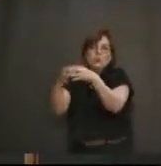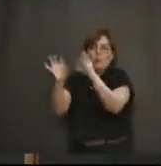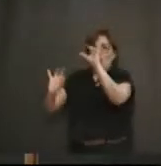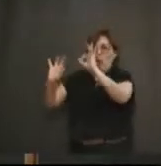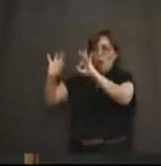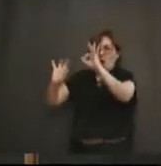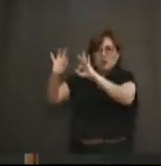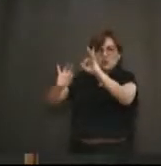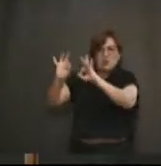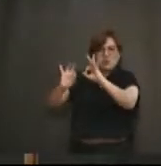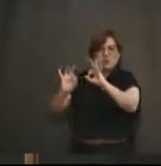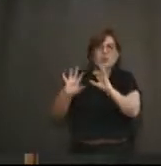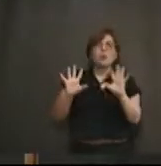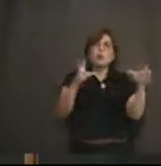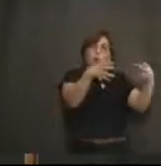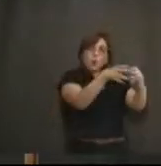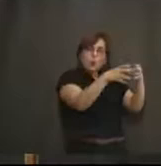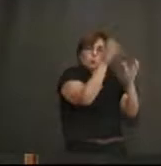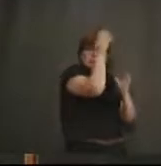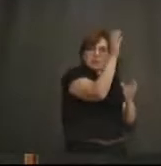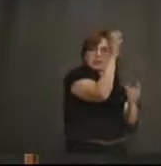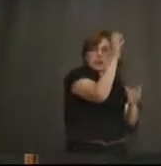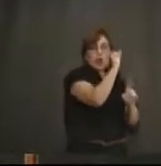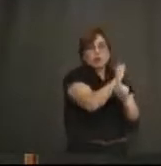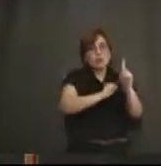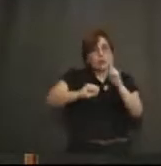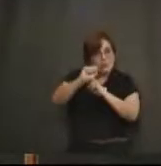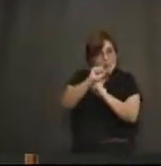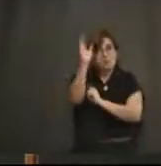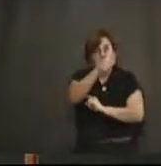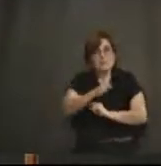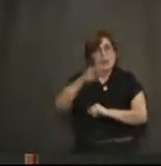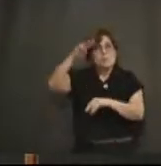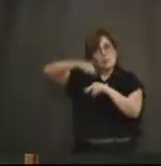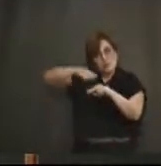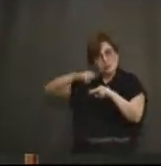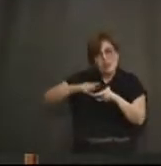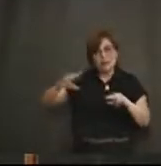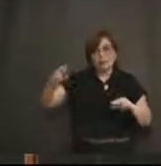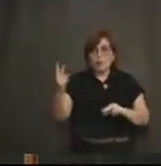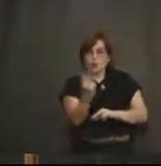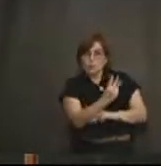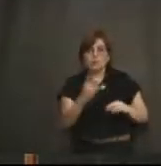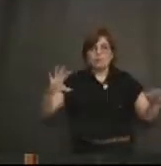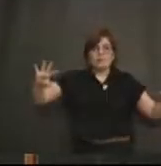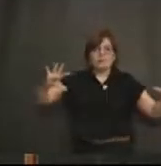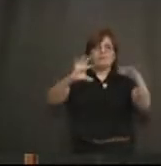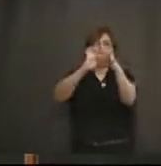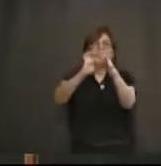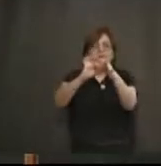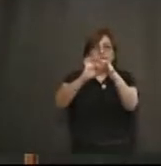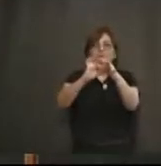Comitê Científico e Sociedade Brasileira de Matemática, hoje se mostrou certeira.